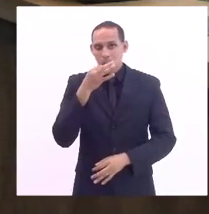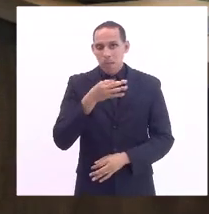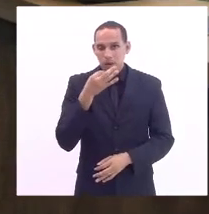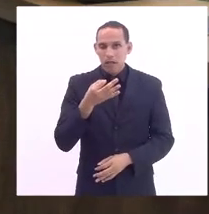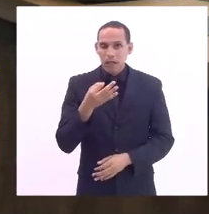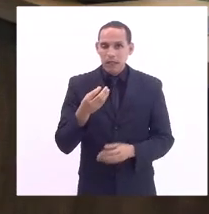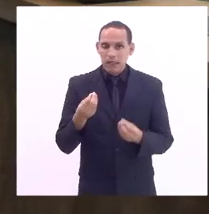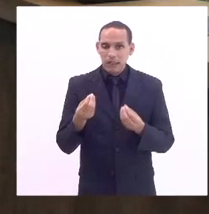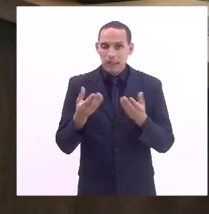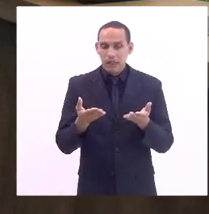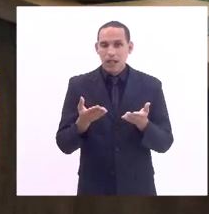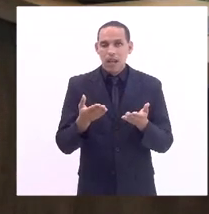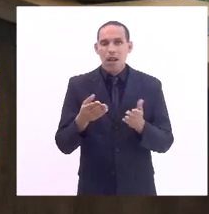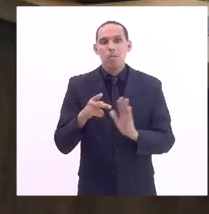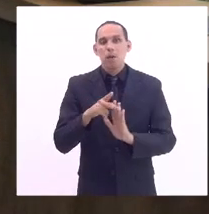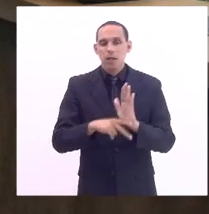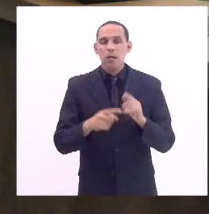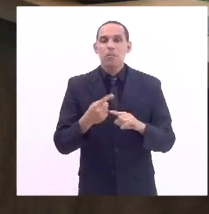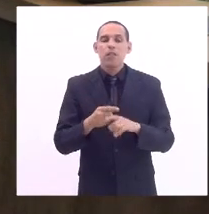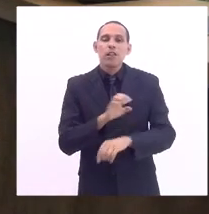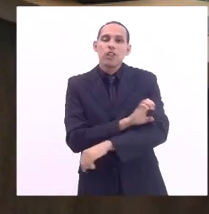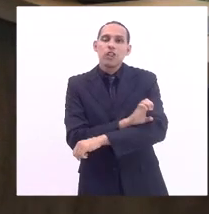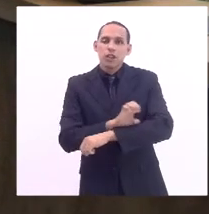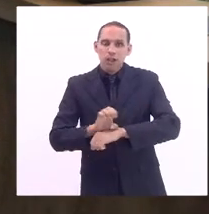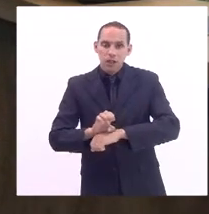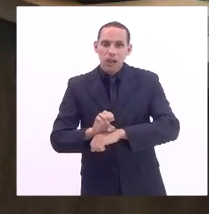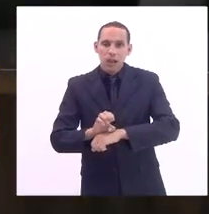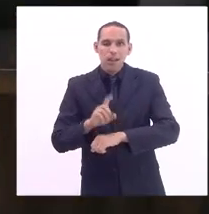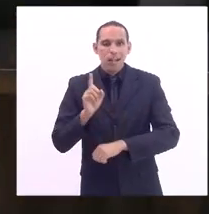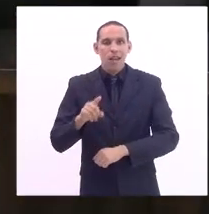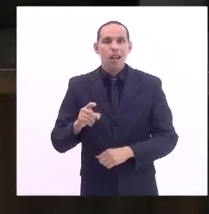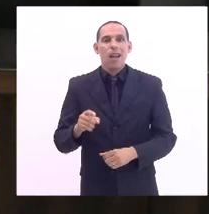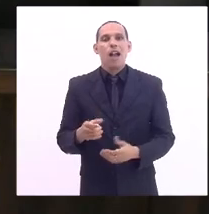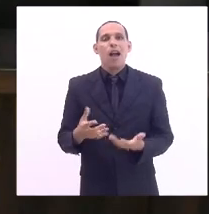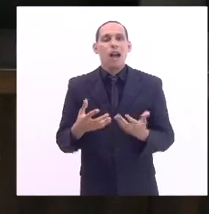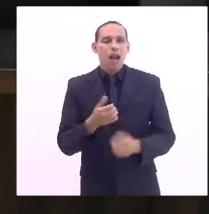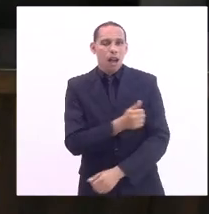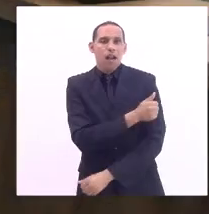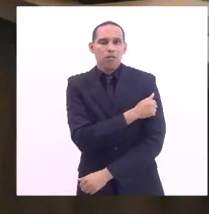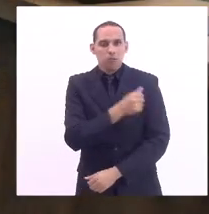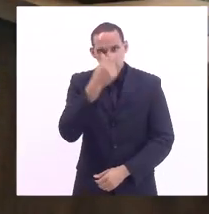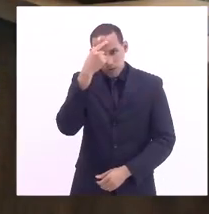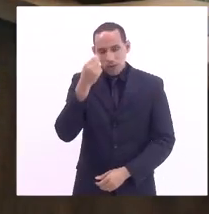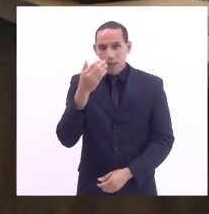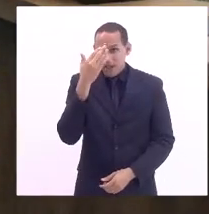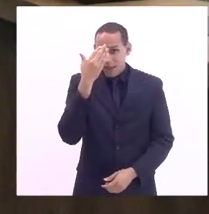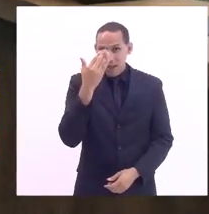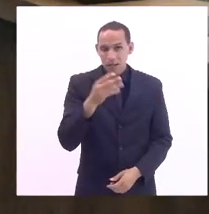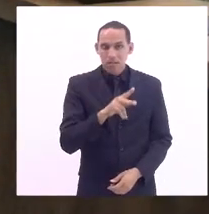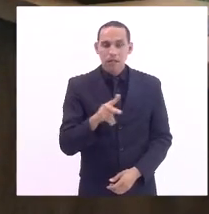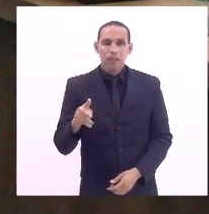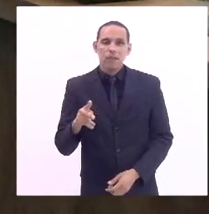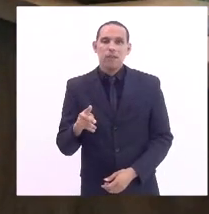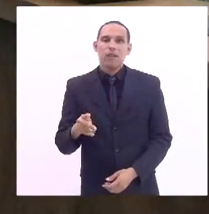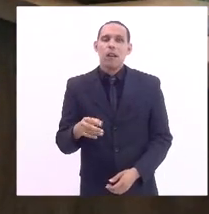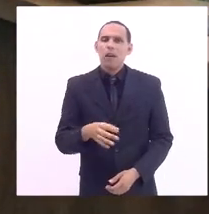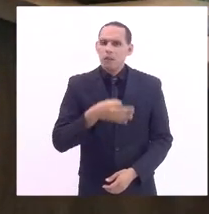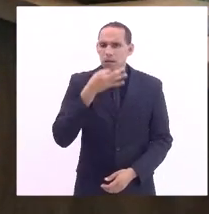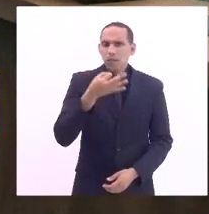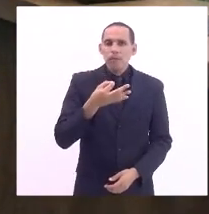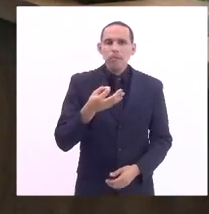projeto, que trata de estágio de estudante das universidades. Presidência defere pedido de Vossa Excelência. Eu agradeço a Vossa Excelência e queria dar um